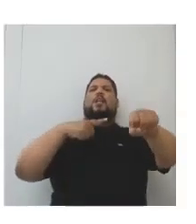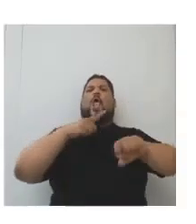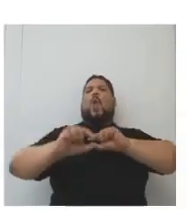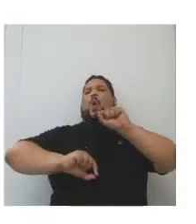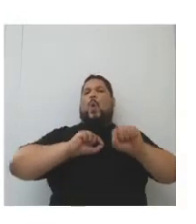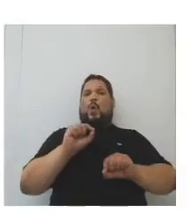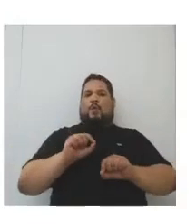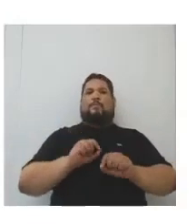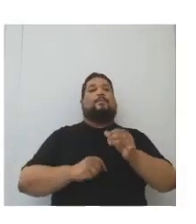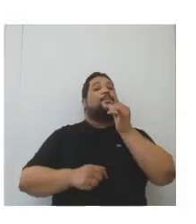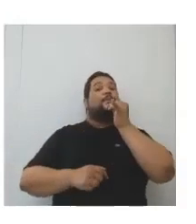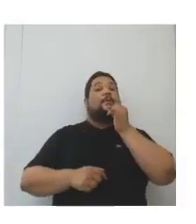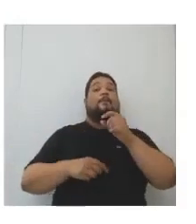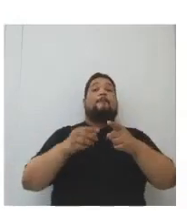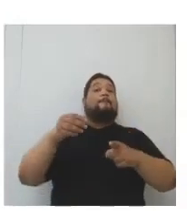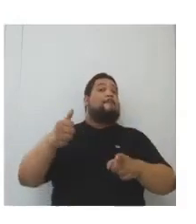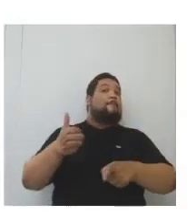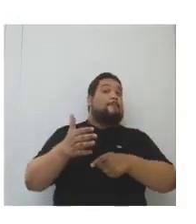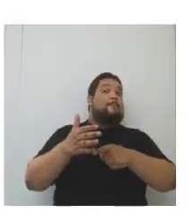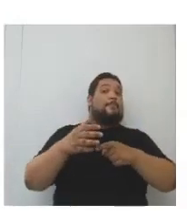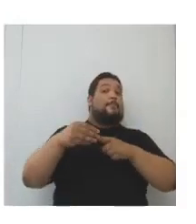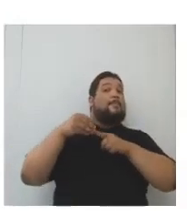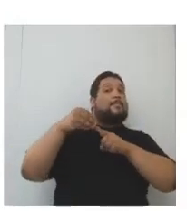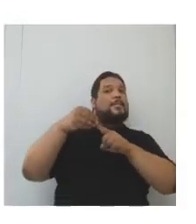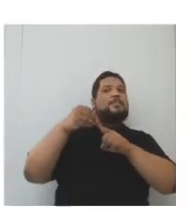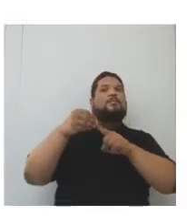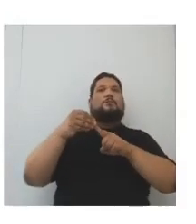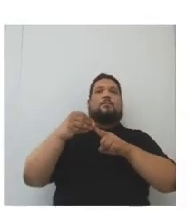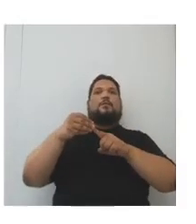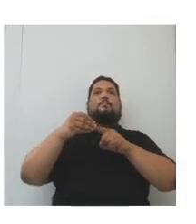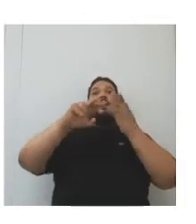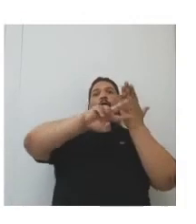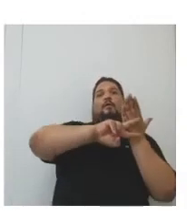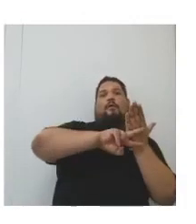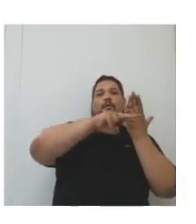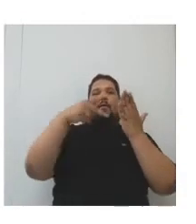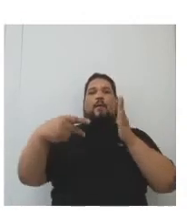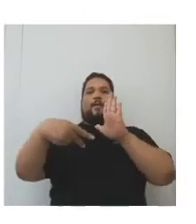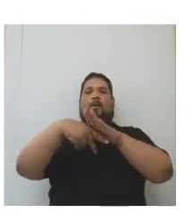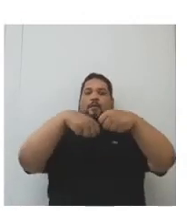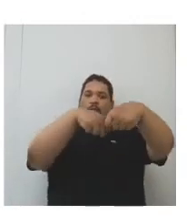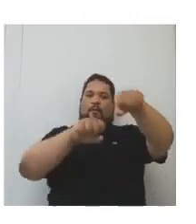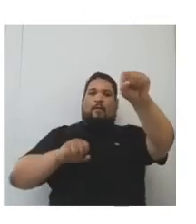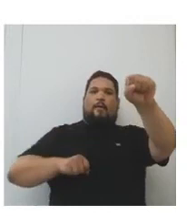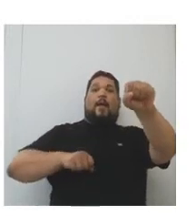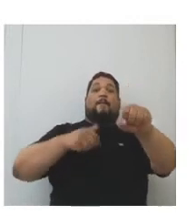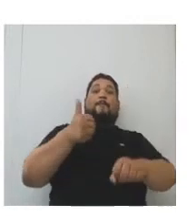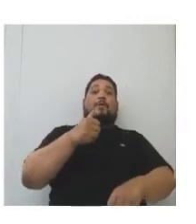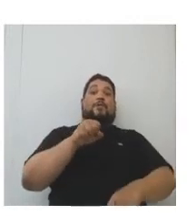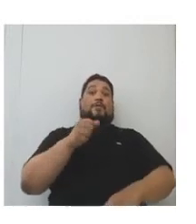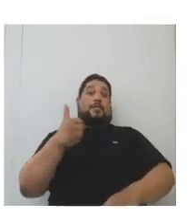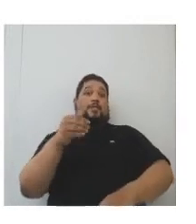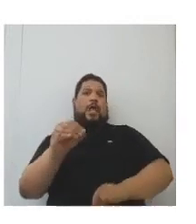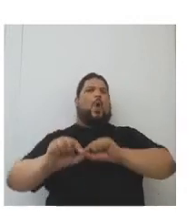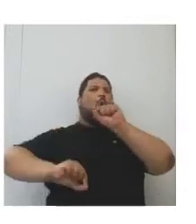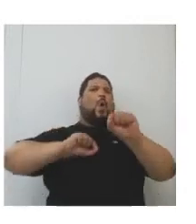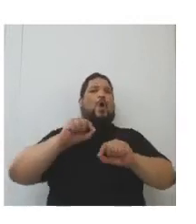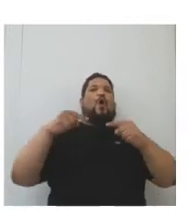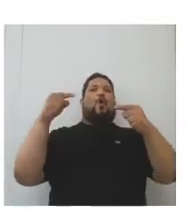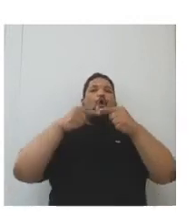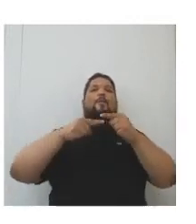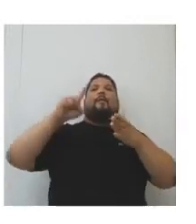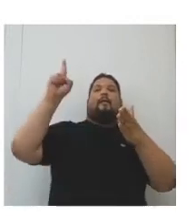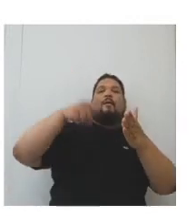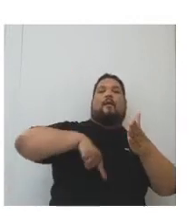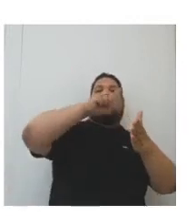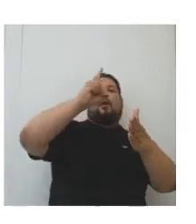seguinte. Qual é o principal efeito, né, desses tratados de 1810? A revogação do Alvará